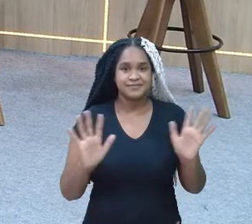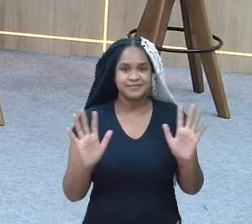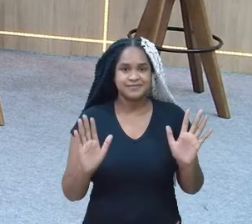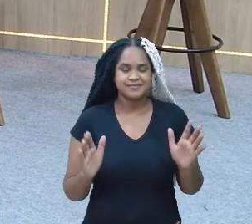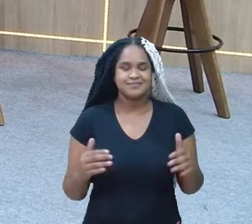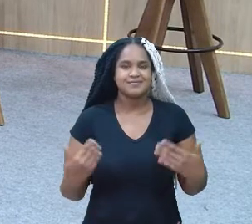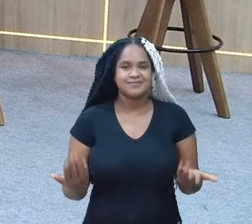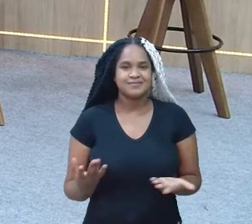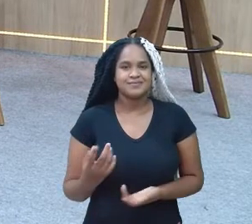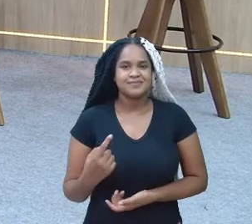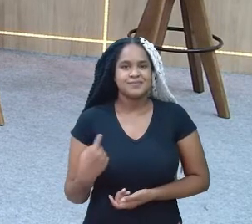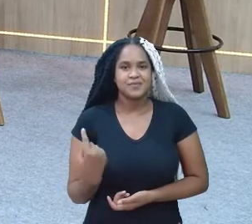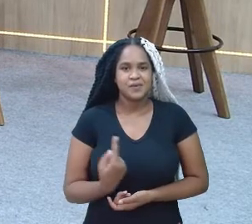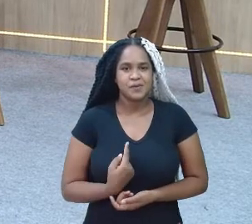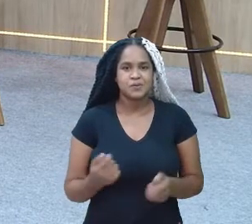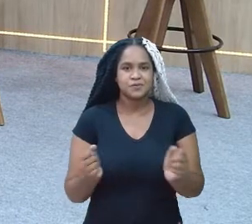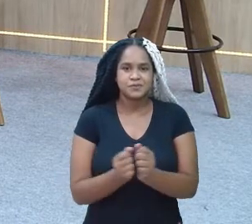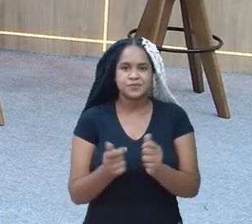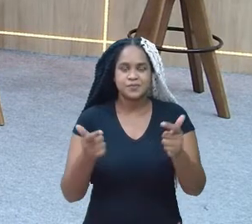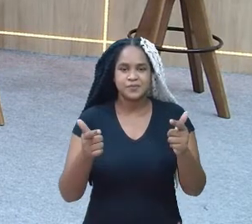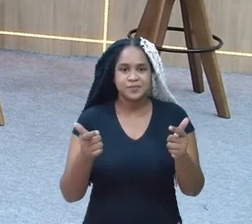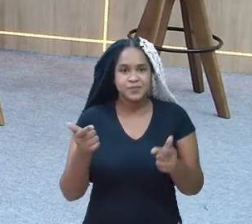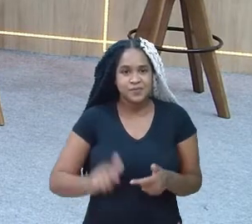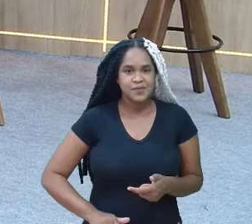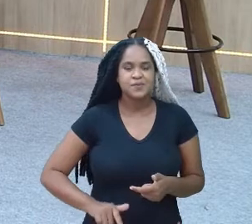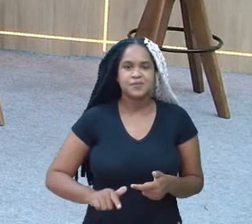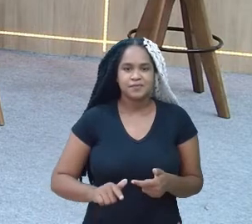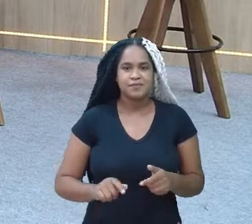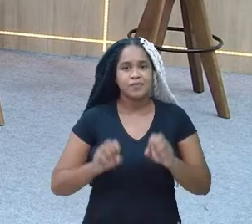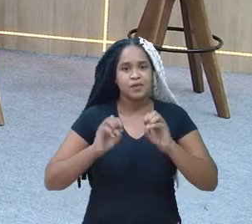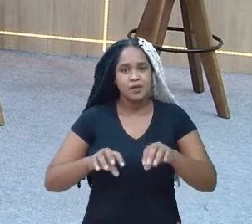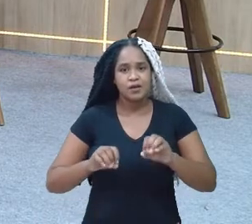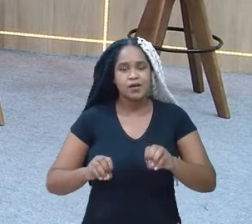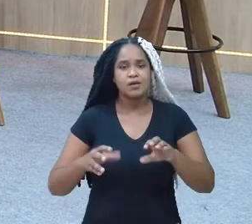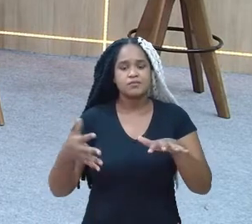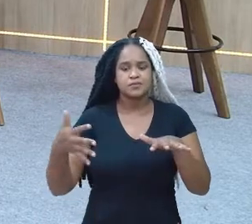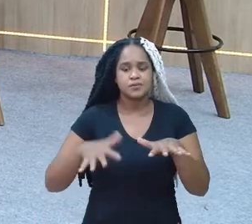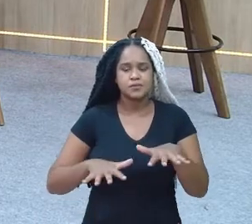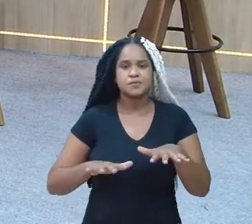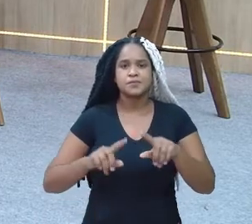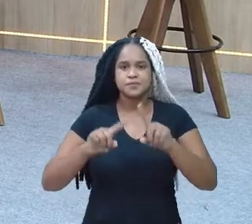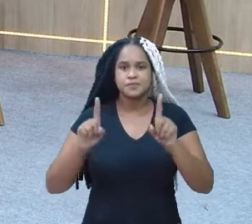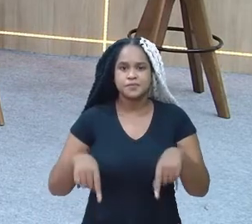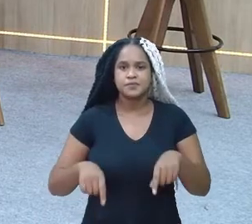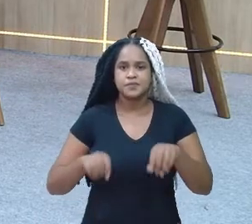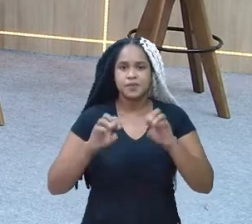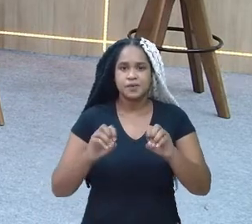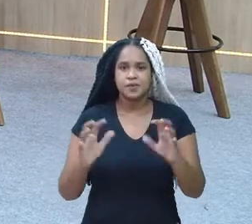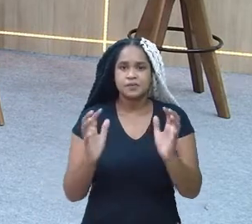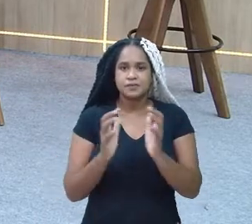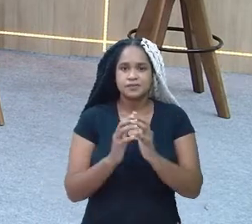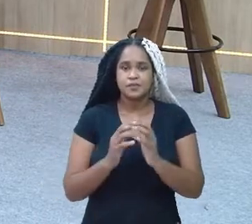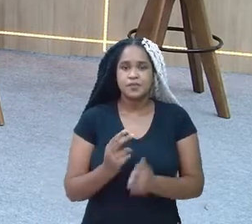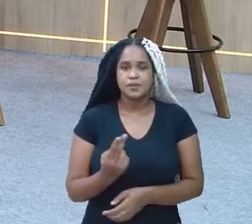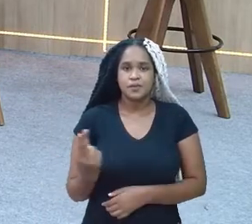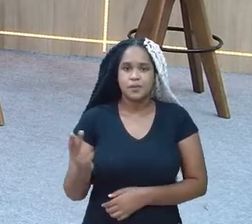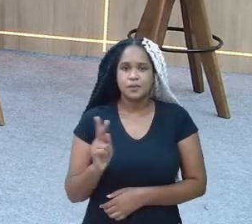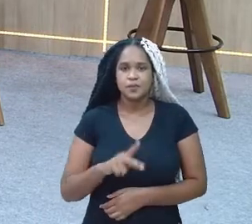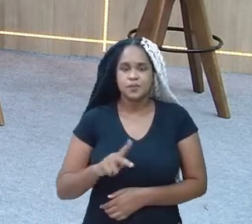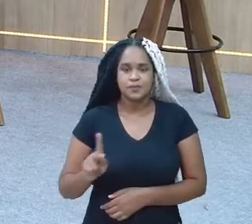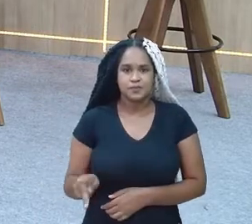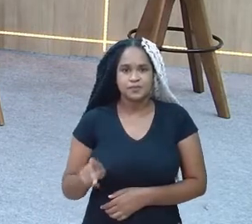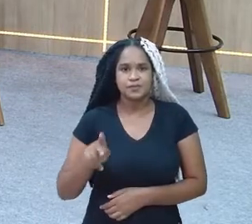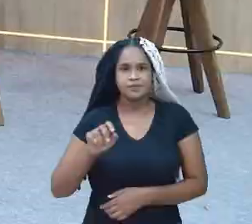Estamos de volta na Educação Inclusiva do Educa Recife. Eu sou a professora Ivânia França. Este é o meu